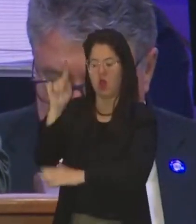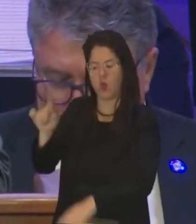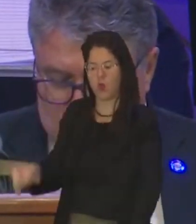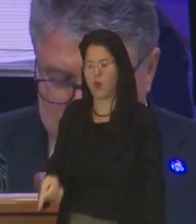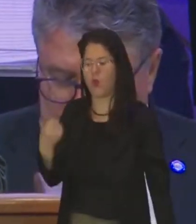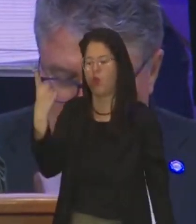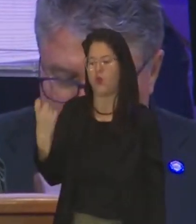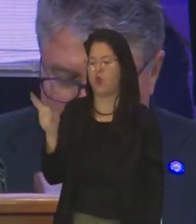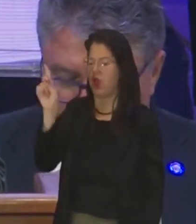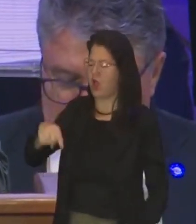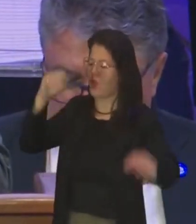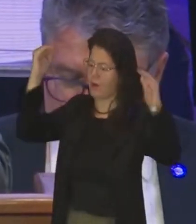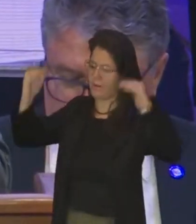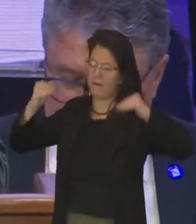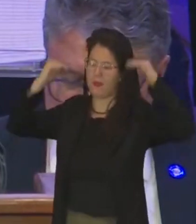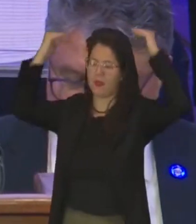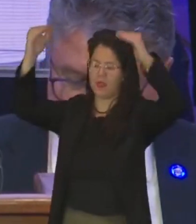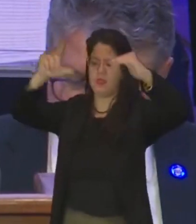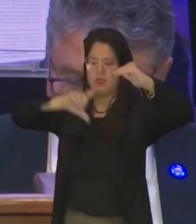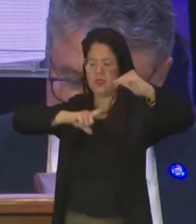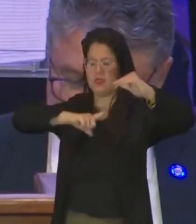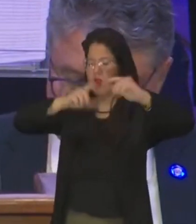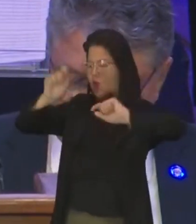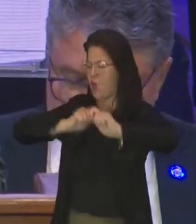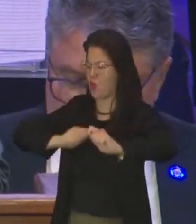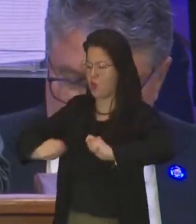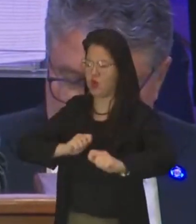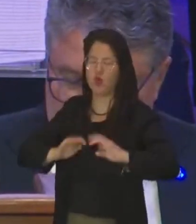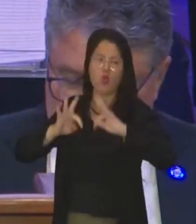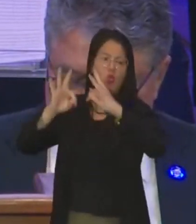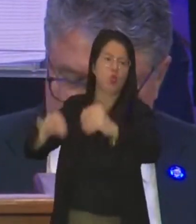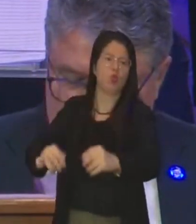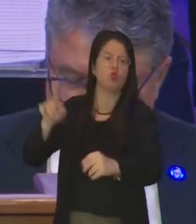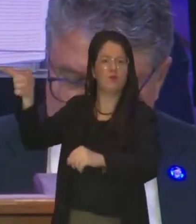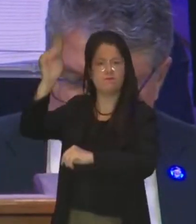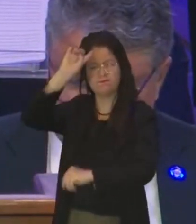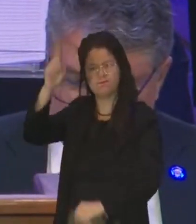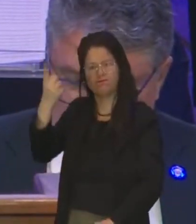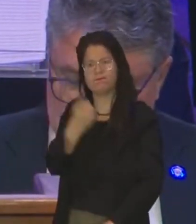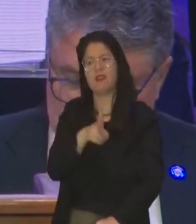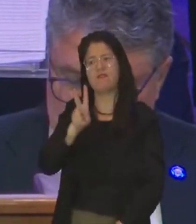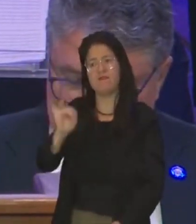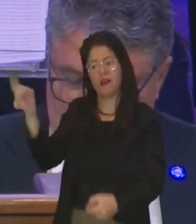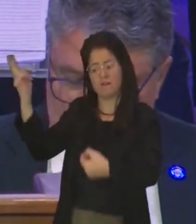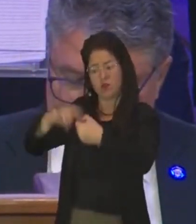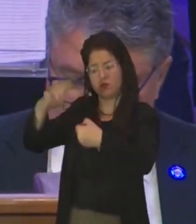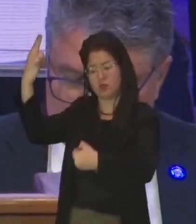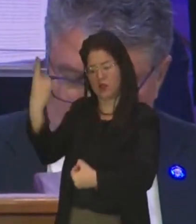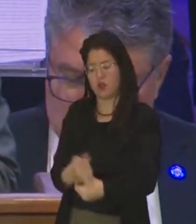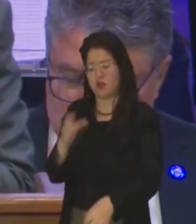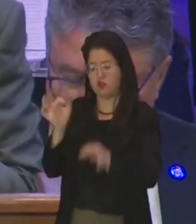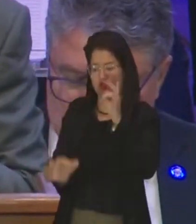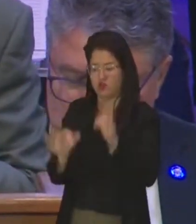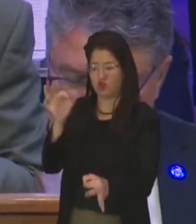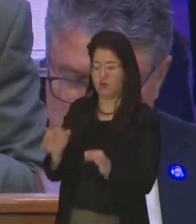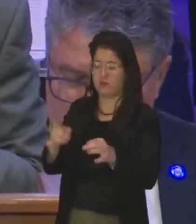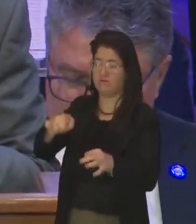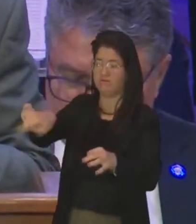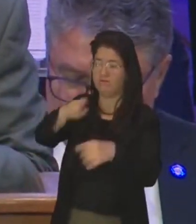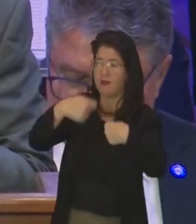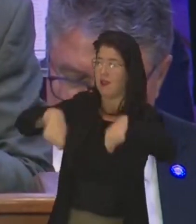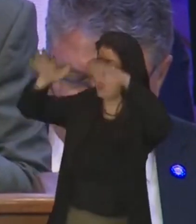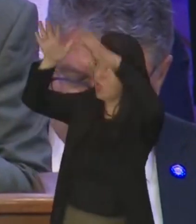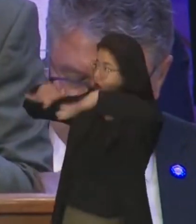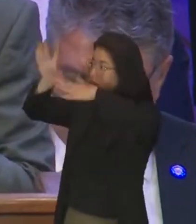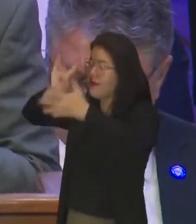único, Ele é soberano, Ele tem o mundo em suas mãos, Ele governa e Ele vem julgar. Adorem esse Deus.